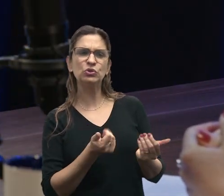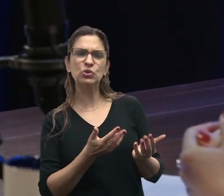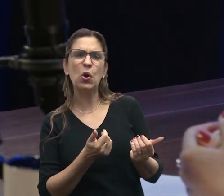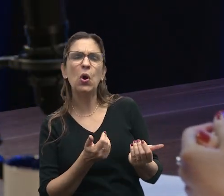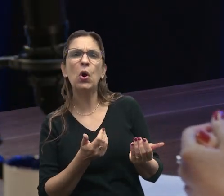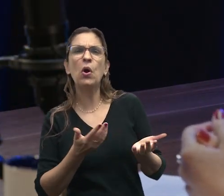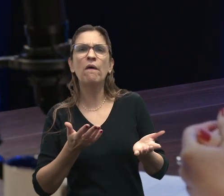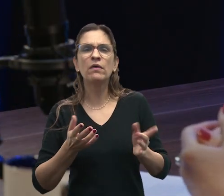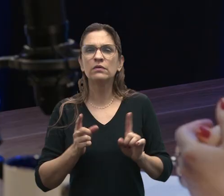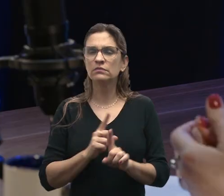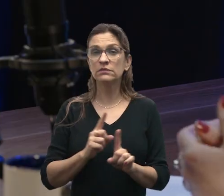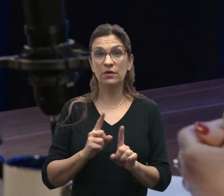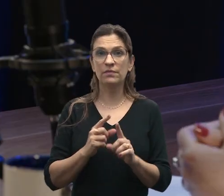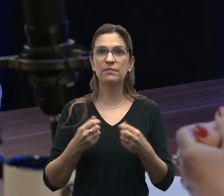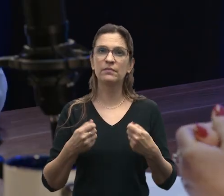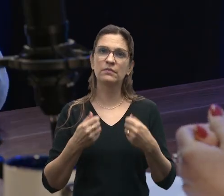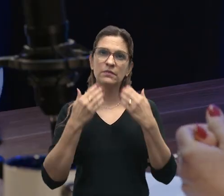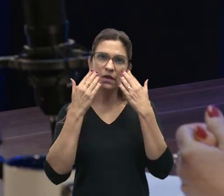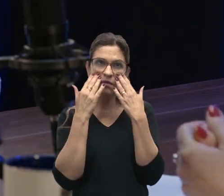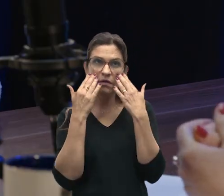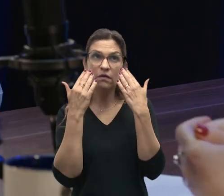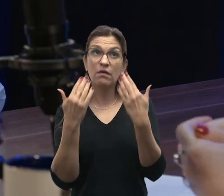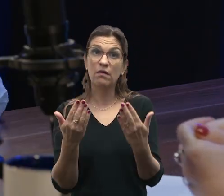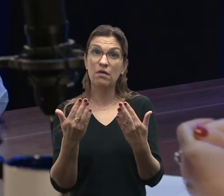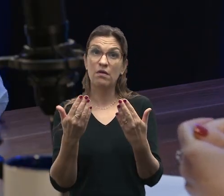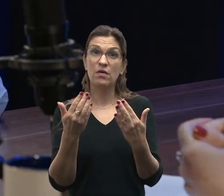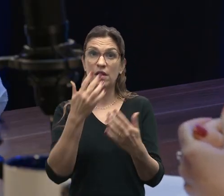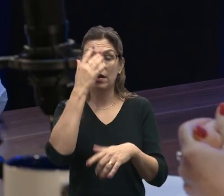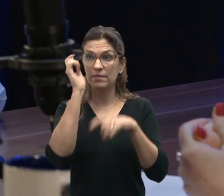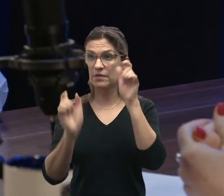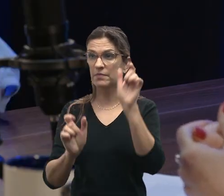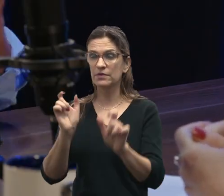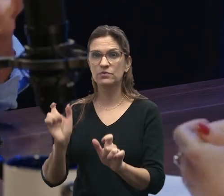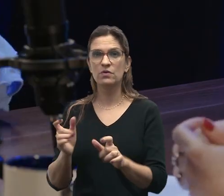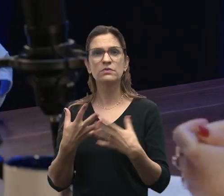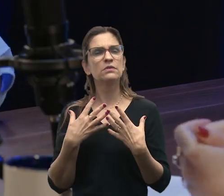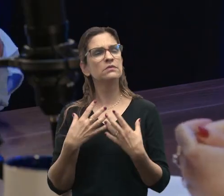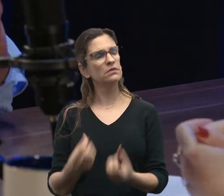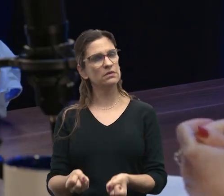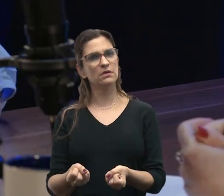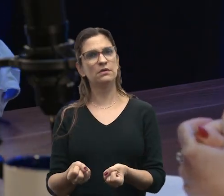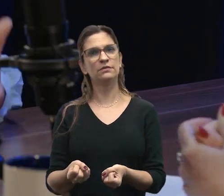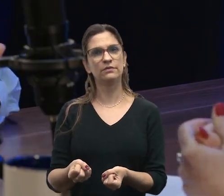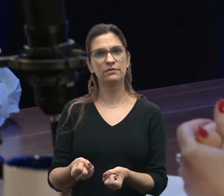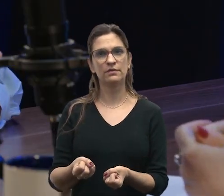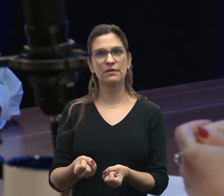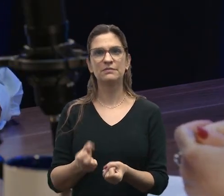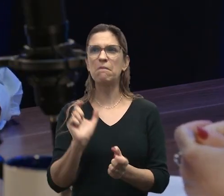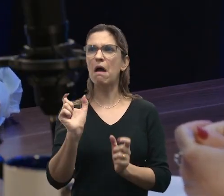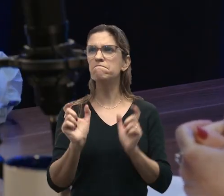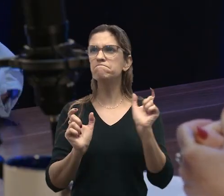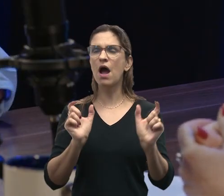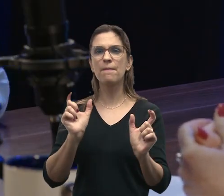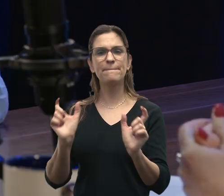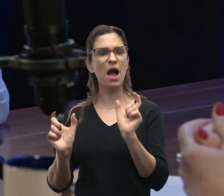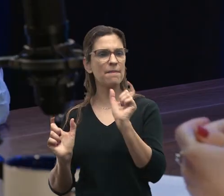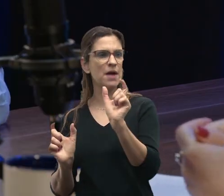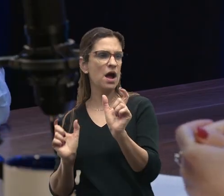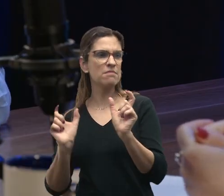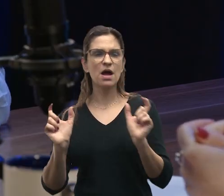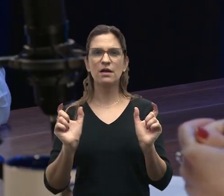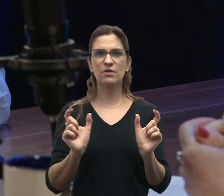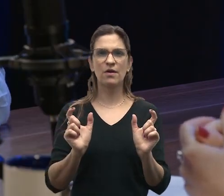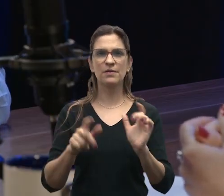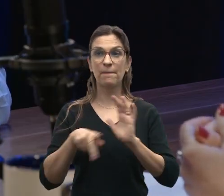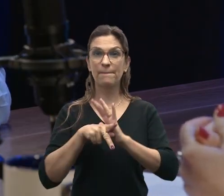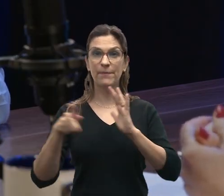que olhar para as pessoas e aceitá-las como elas são, sem precisar rotulá-las para que eu me relacione